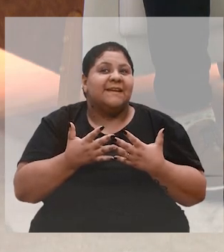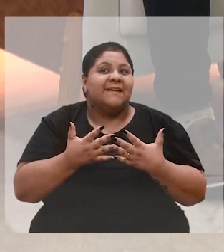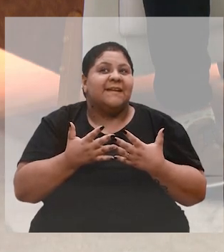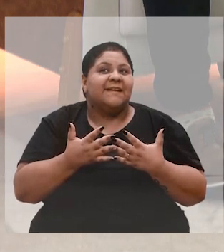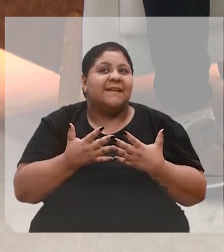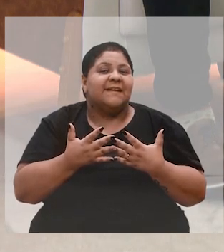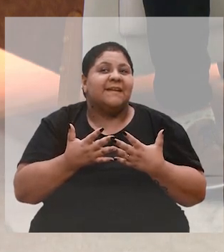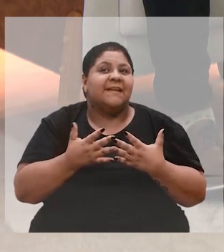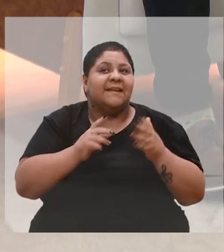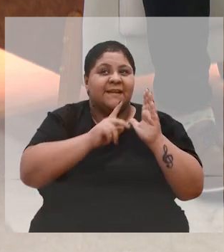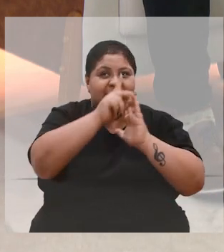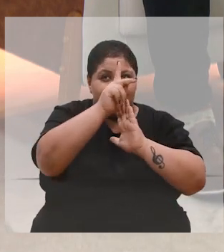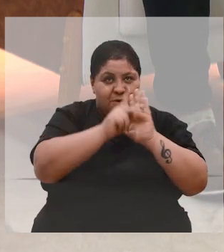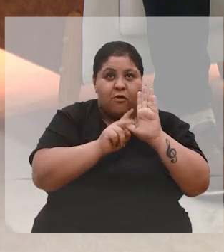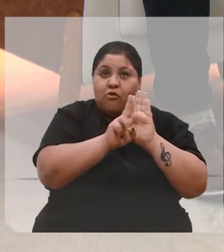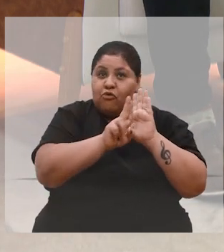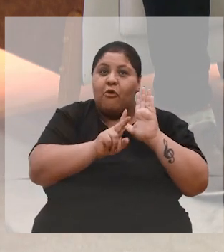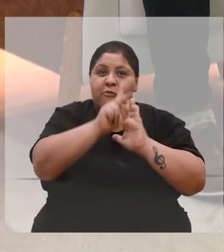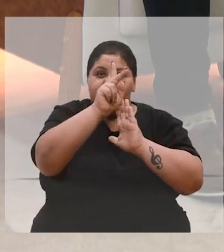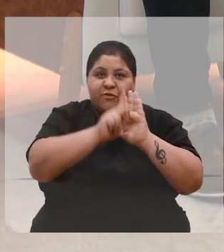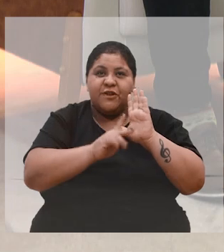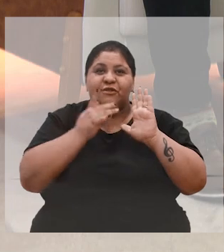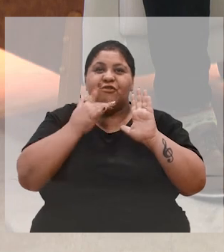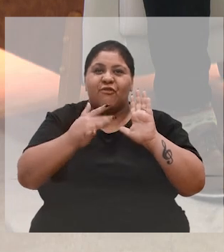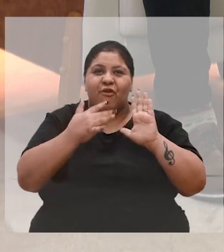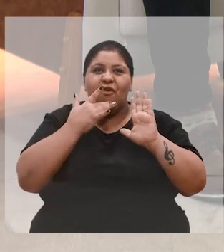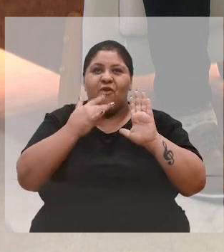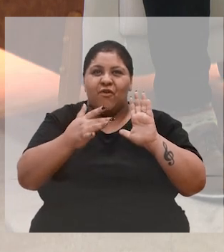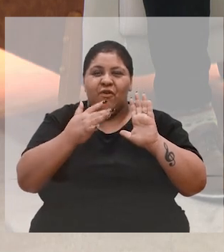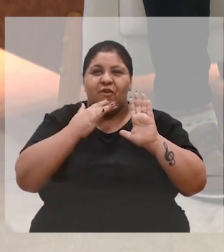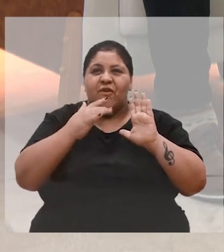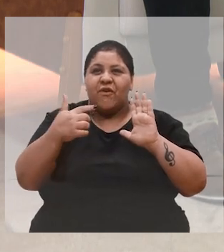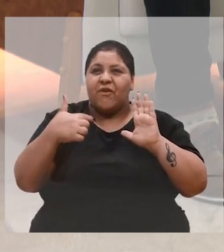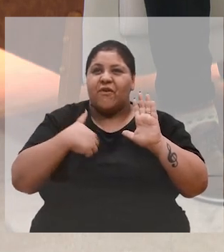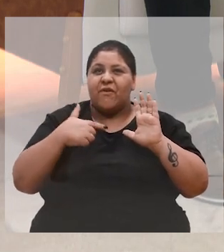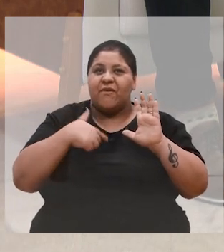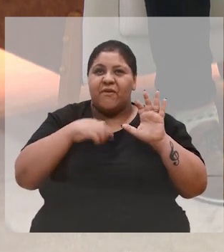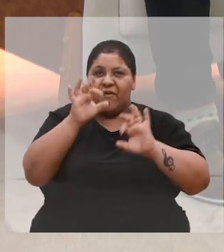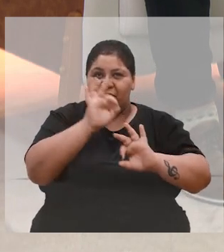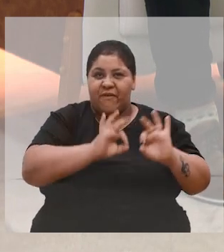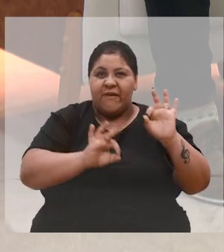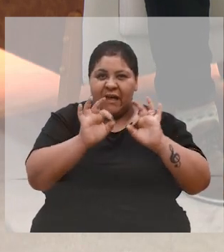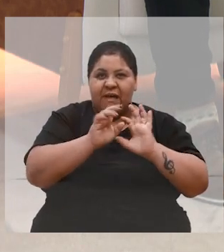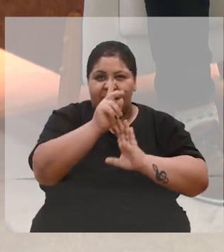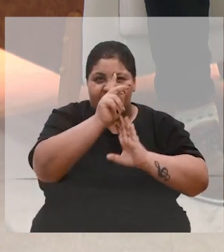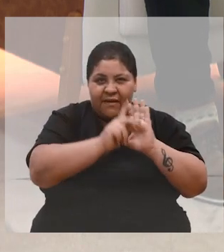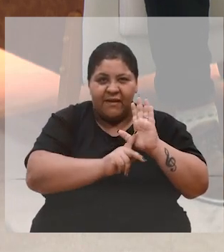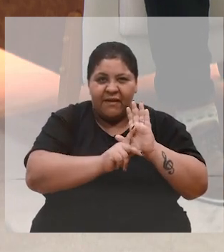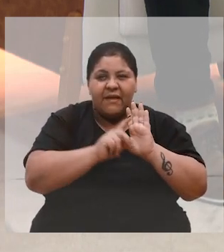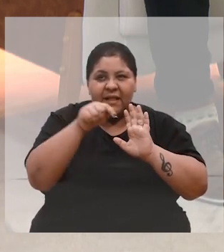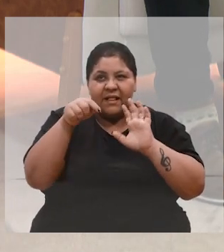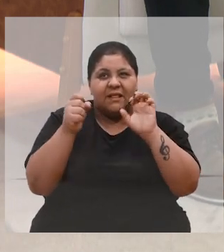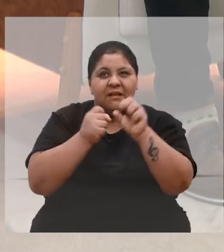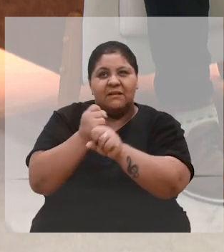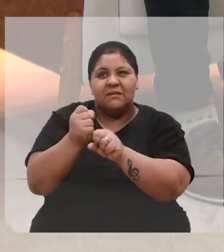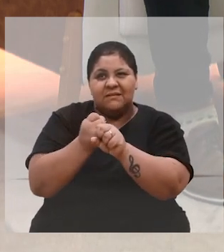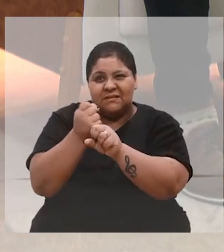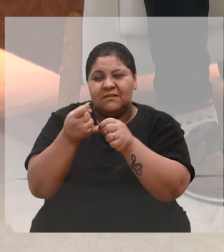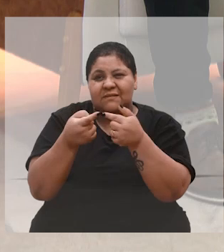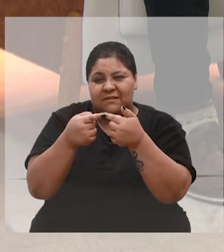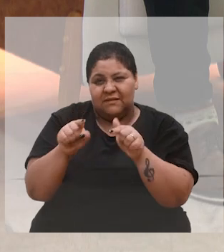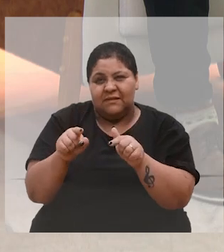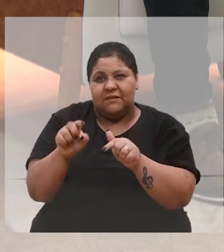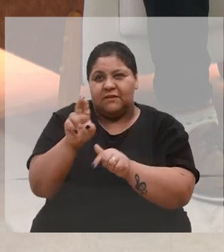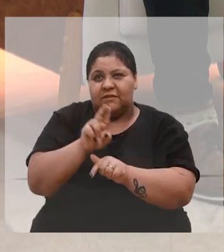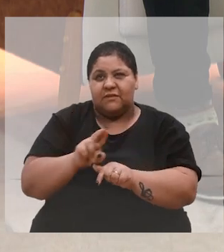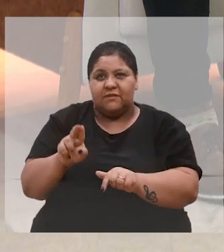O nome desse projeto é Os Coloridos, né? Sim, eu tava produzindo esse projeto desse ano, mas